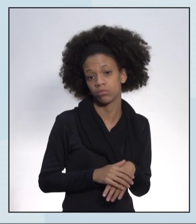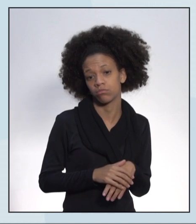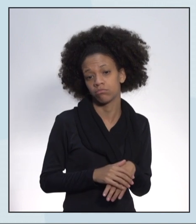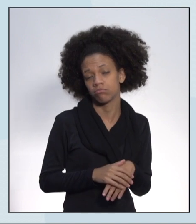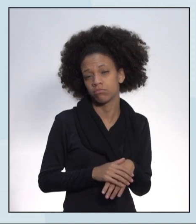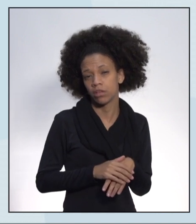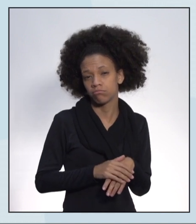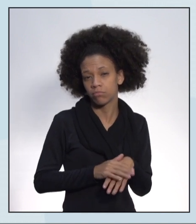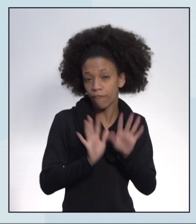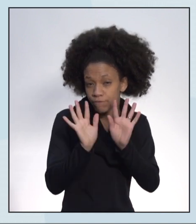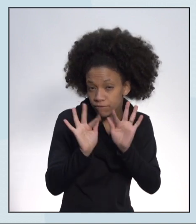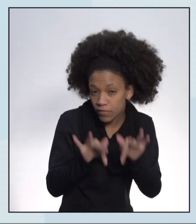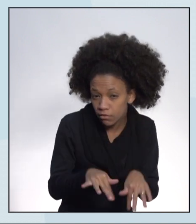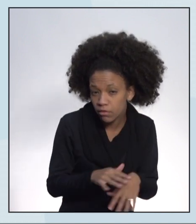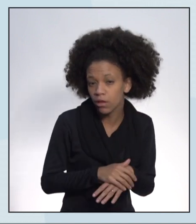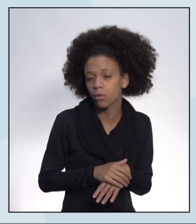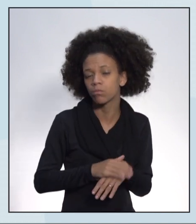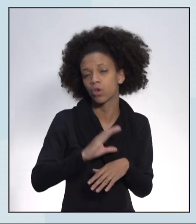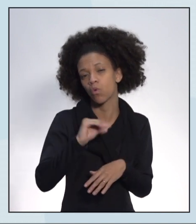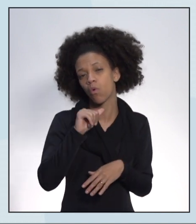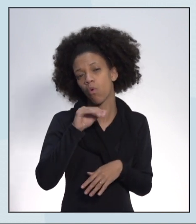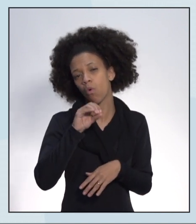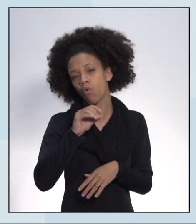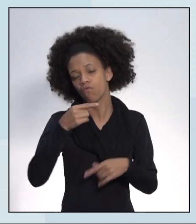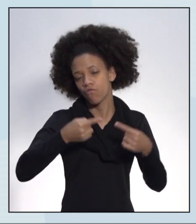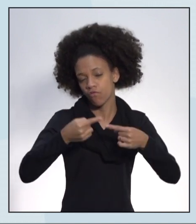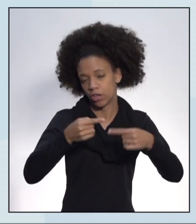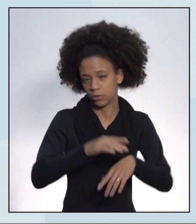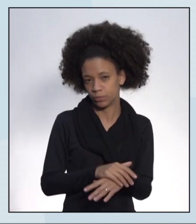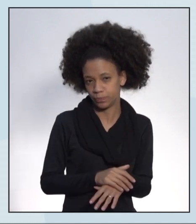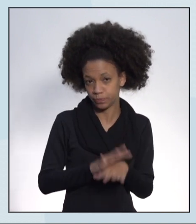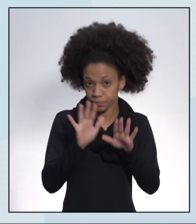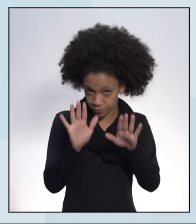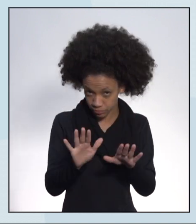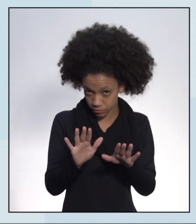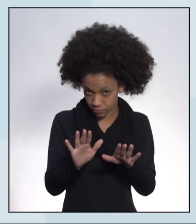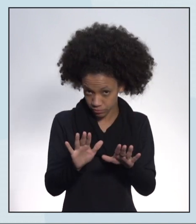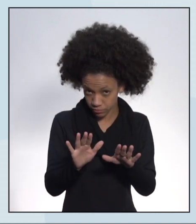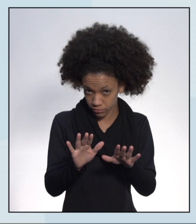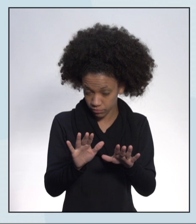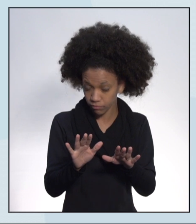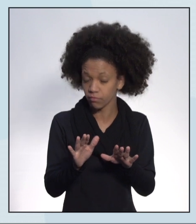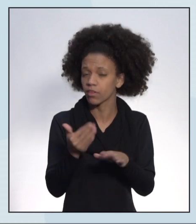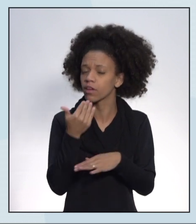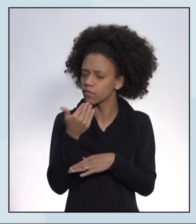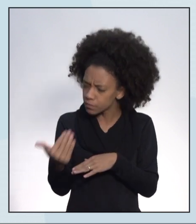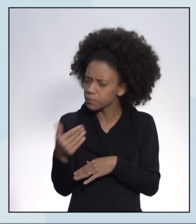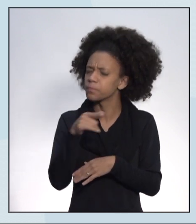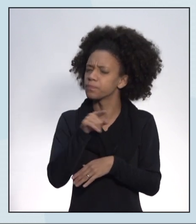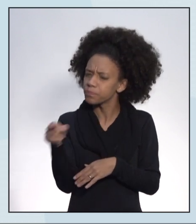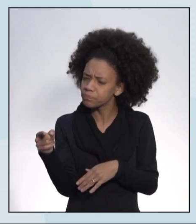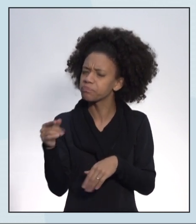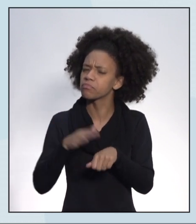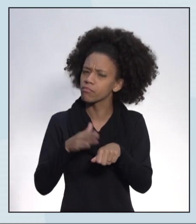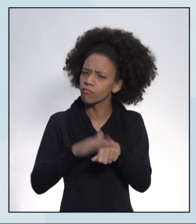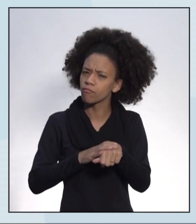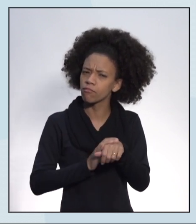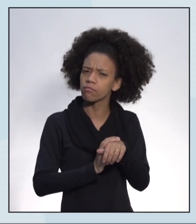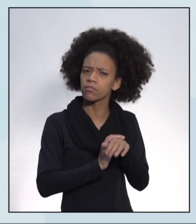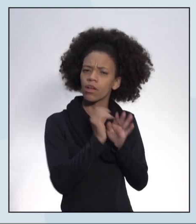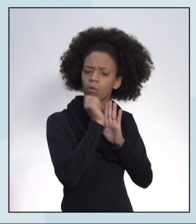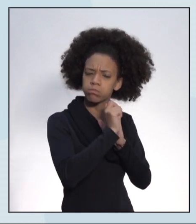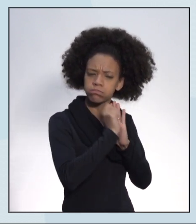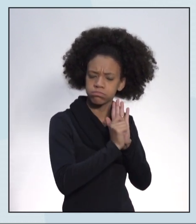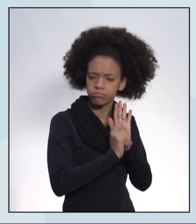gente se aprofunde um pouquinho mais nisso. E eu acredito que vocês tenham atendido o nosso pedido, né? E copiaram no